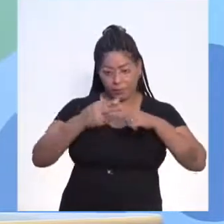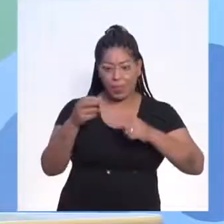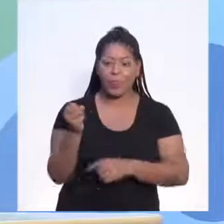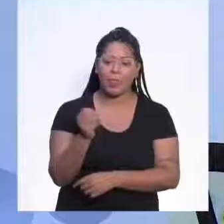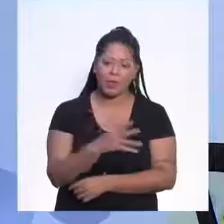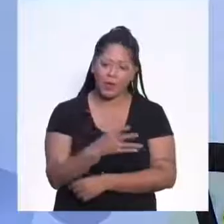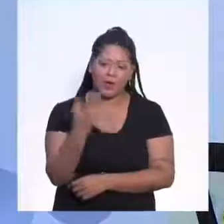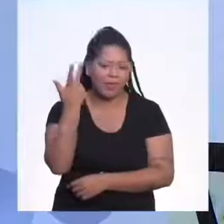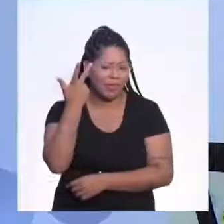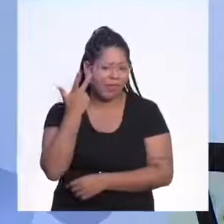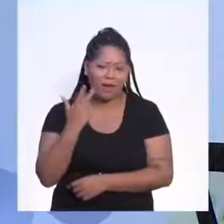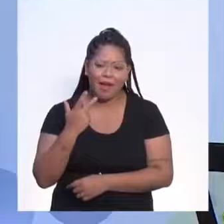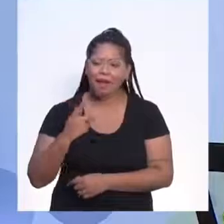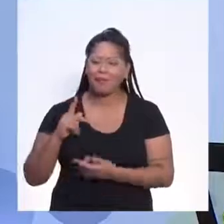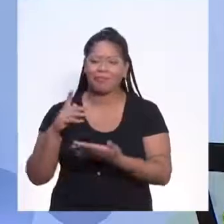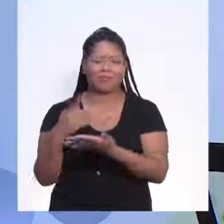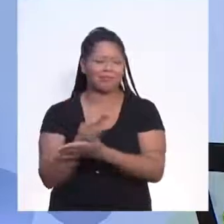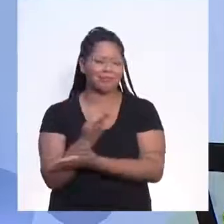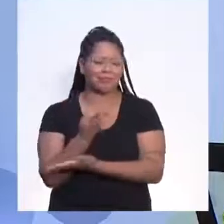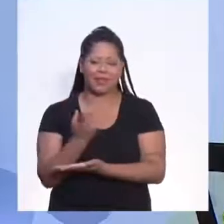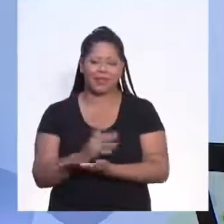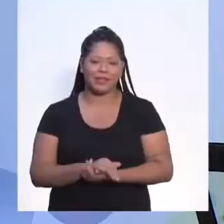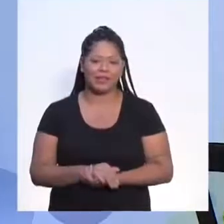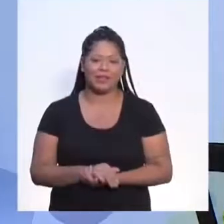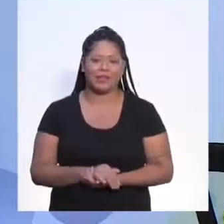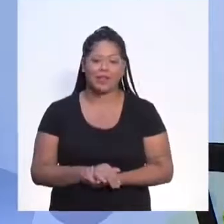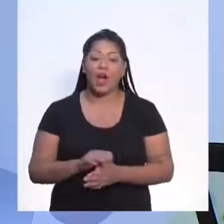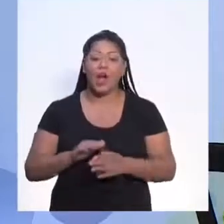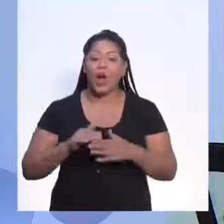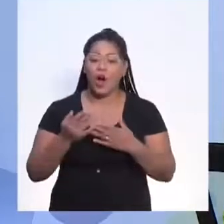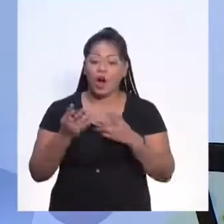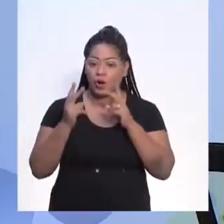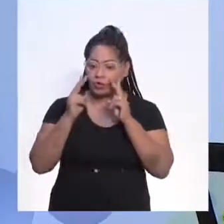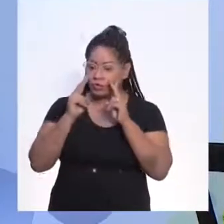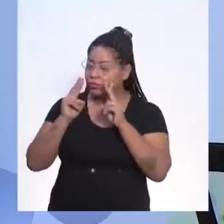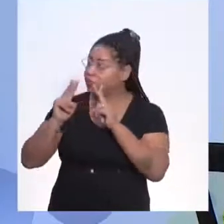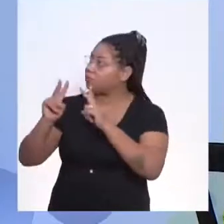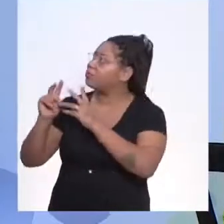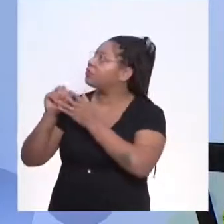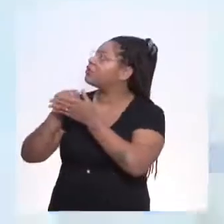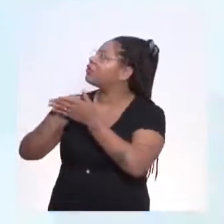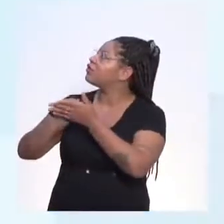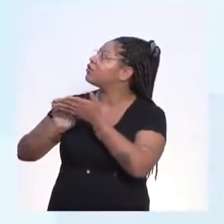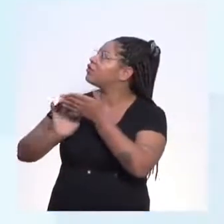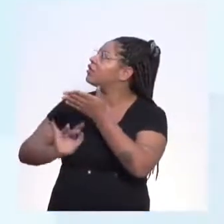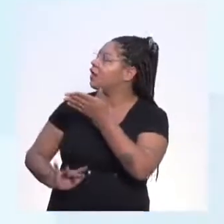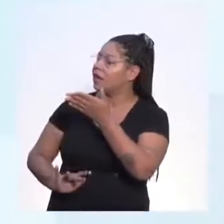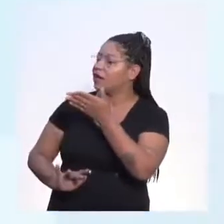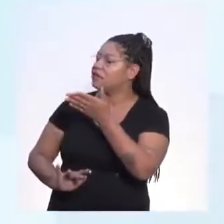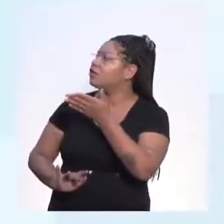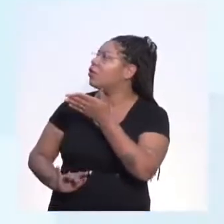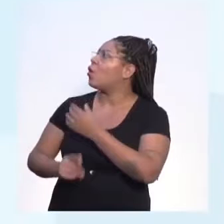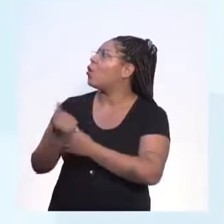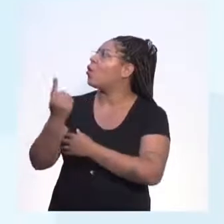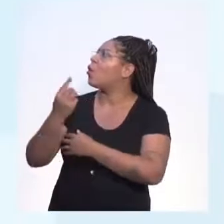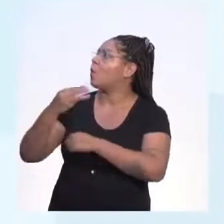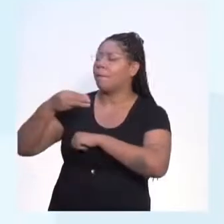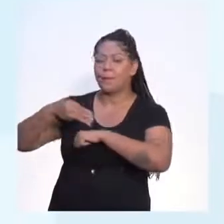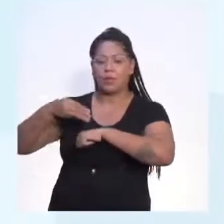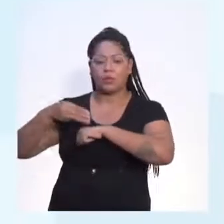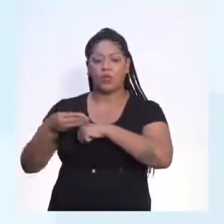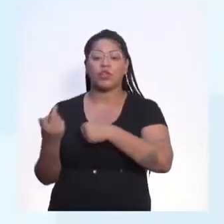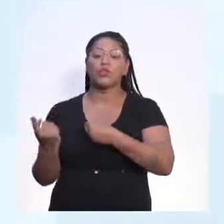parte. Faz parte. Olha só, pessoal, vou deixar com vocês, então, uma atividade na tela. 1 minuto. Aí,